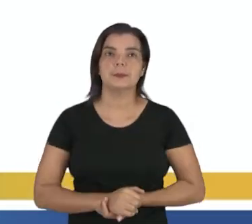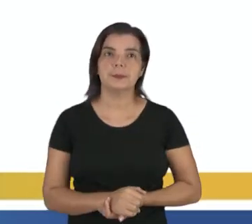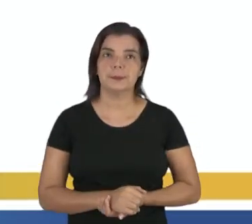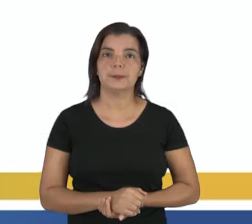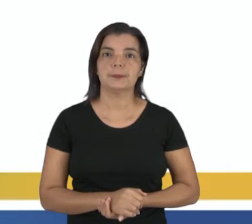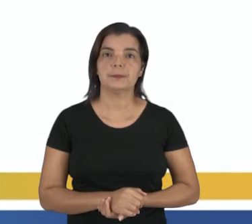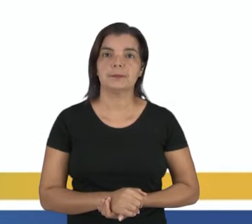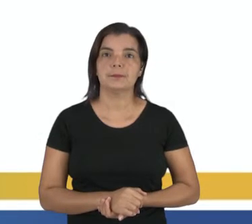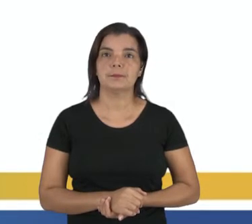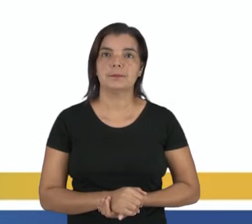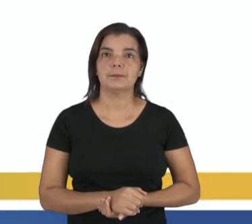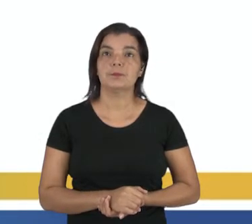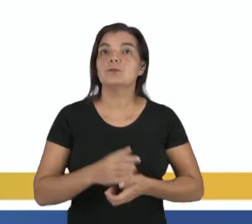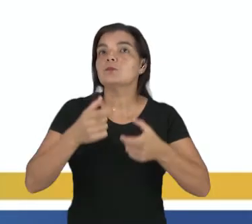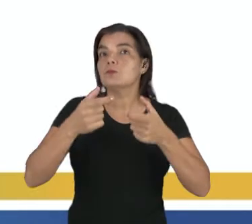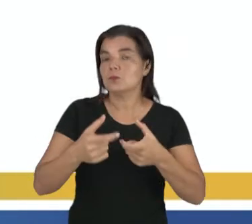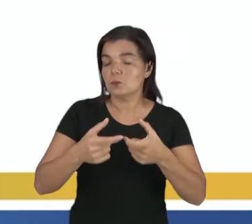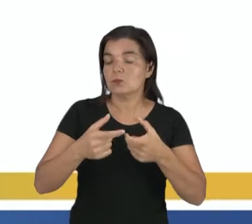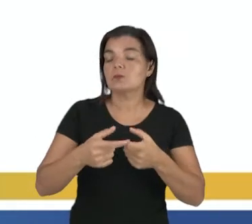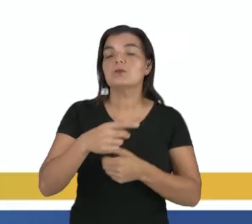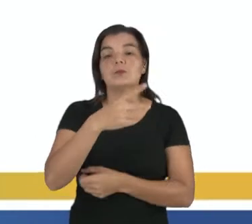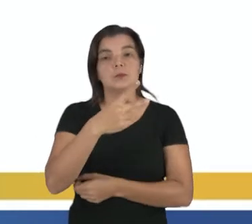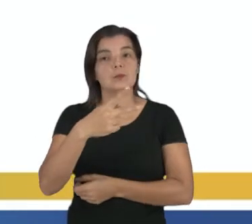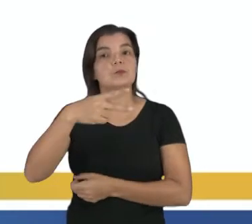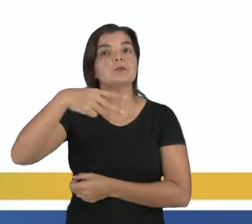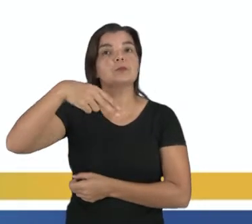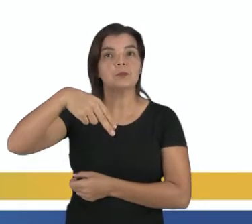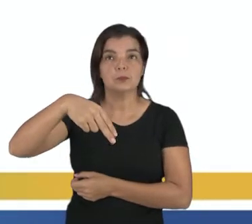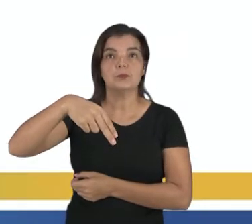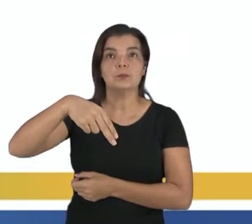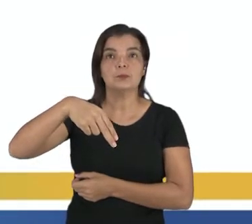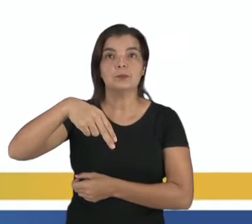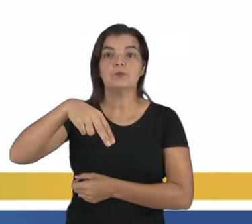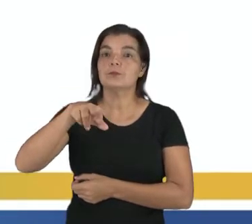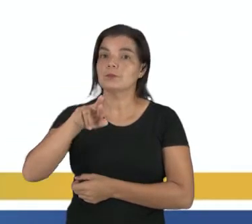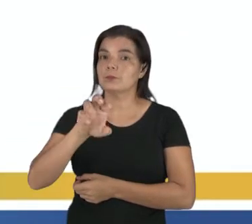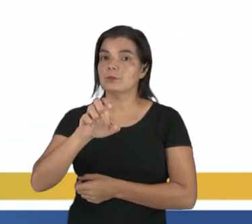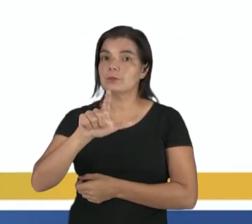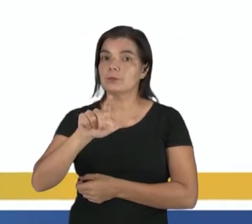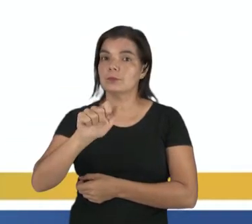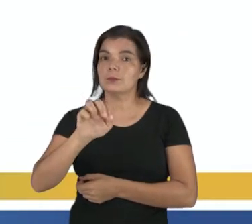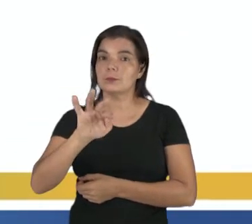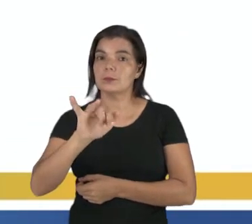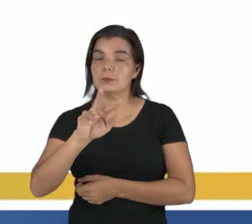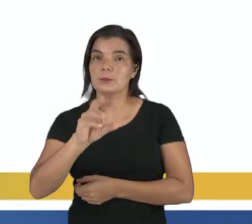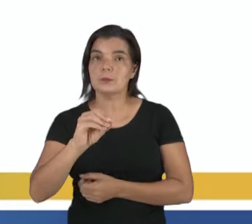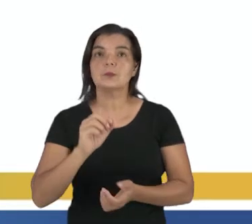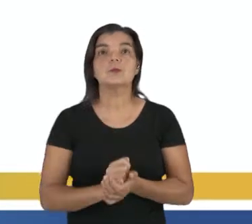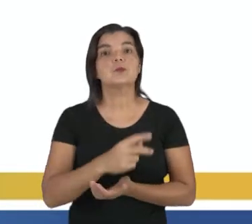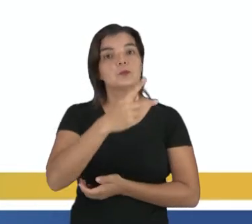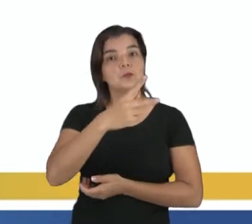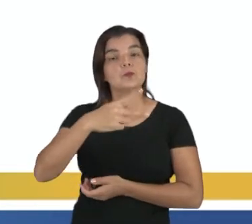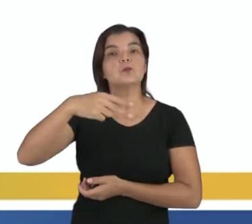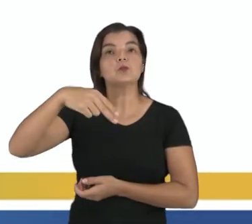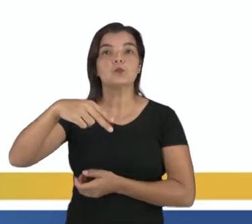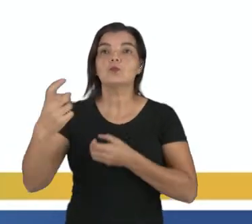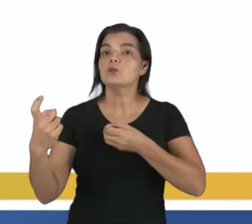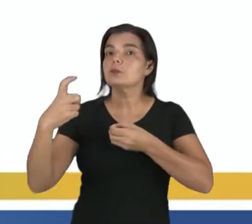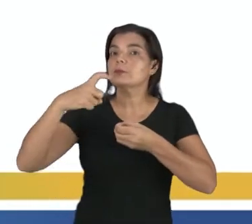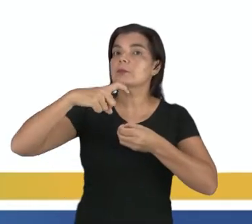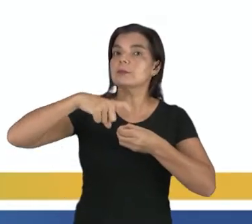onde. Onde, gente, é chamado de pronome relativo nesse contexto. O pronome, ele